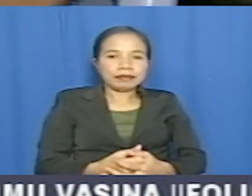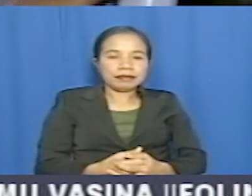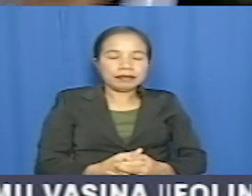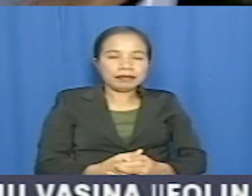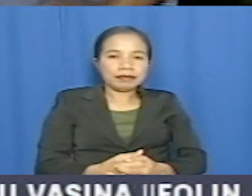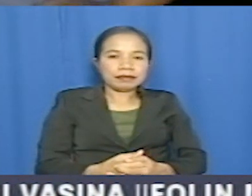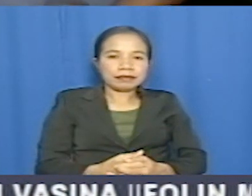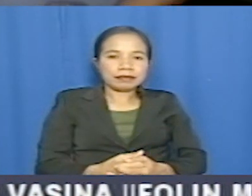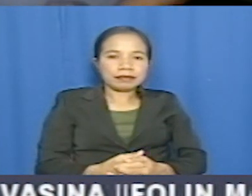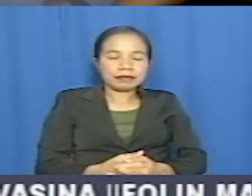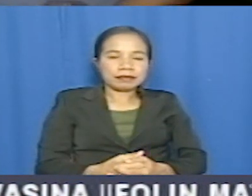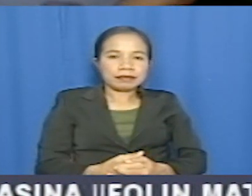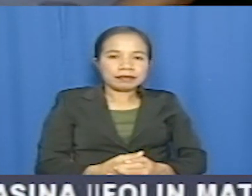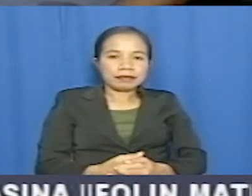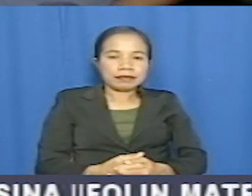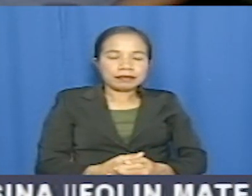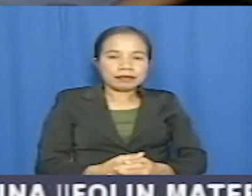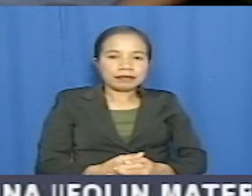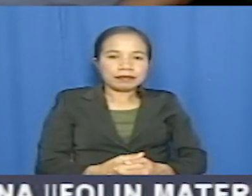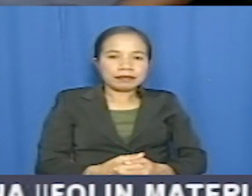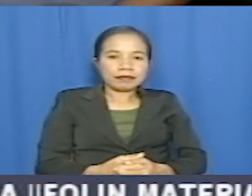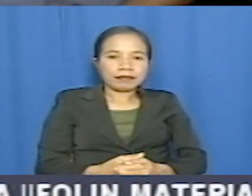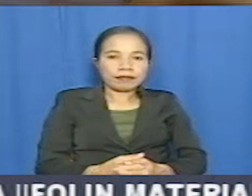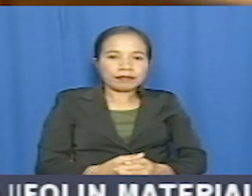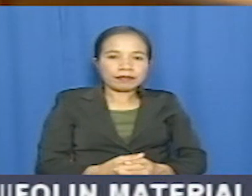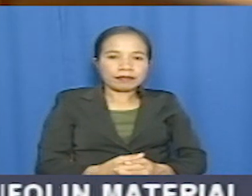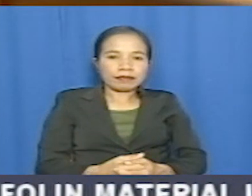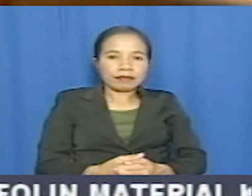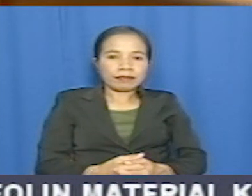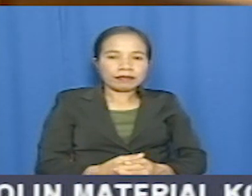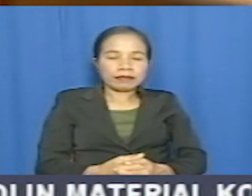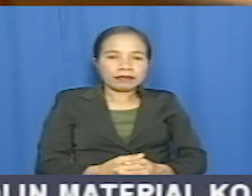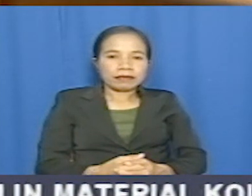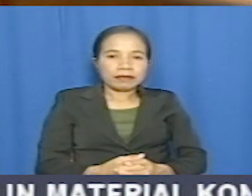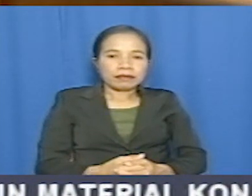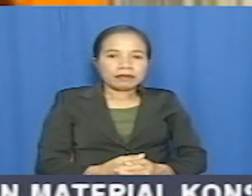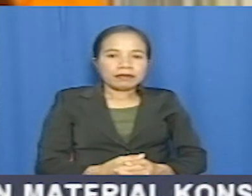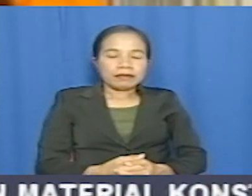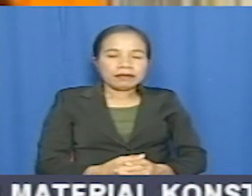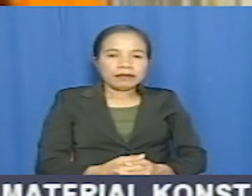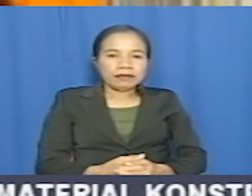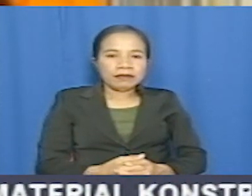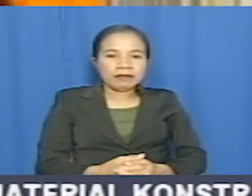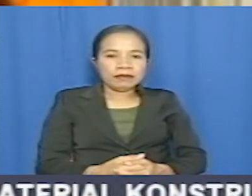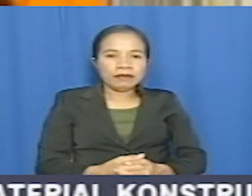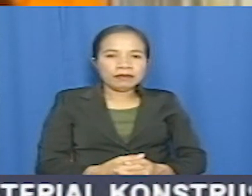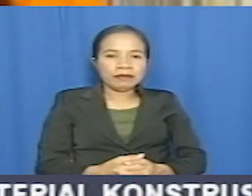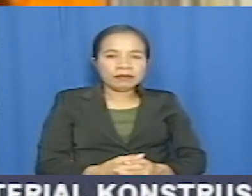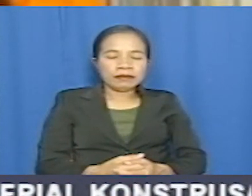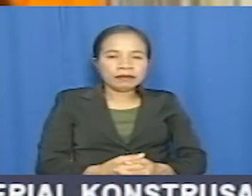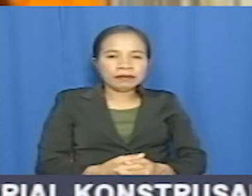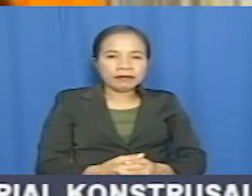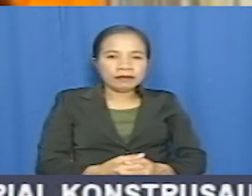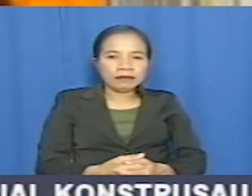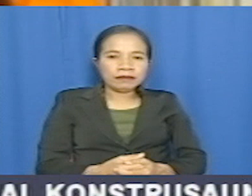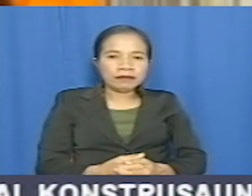trailing los ida ne mak mai sira halo validação basa sansira equipamento verificação husi na ba